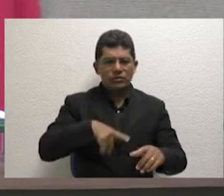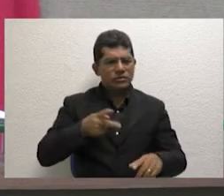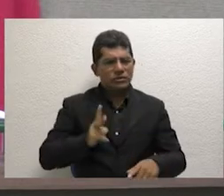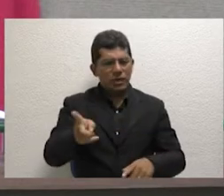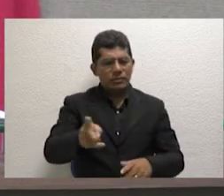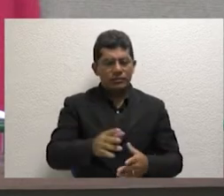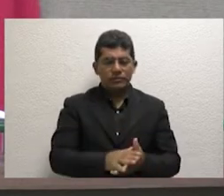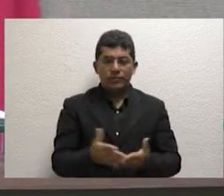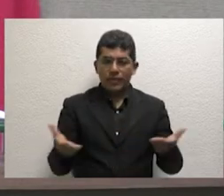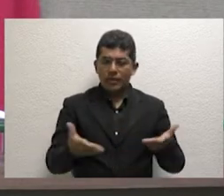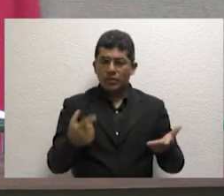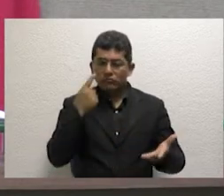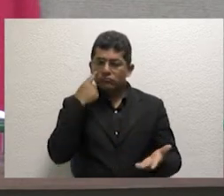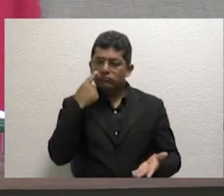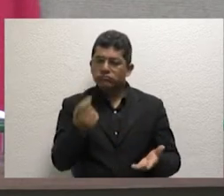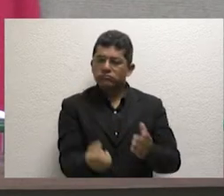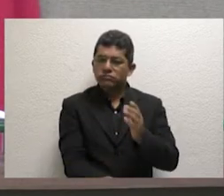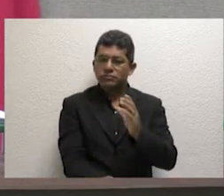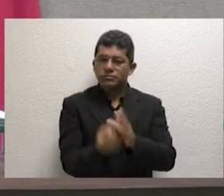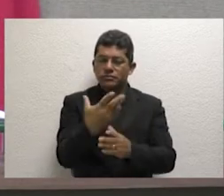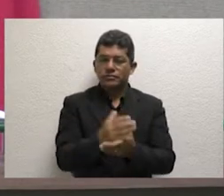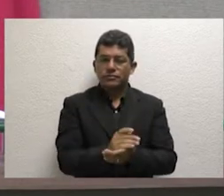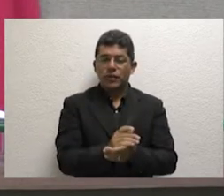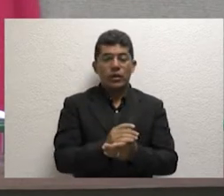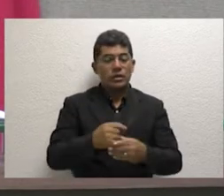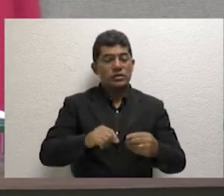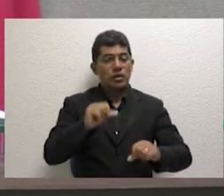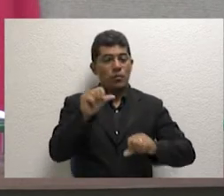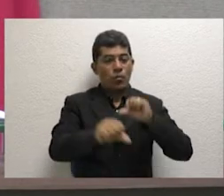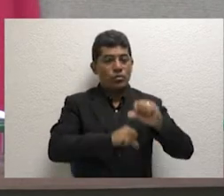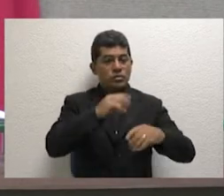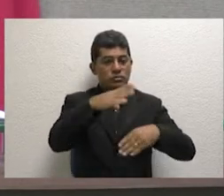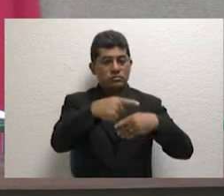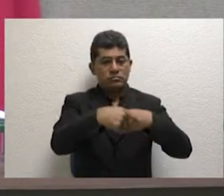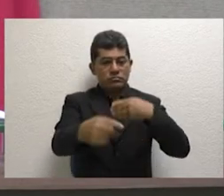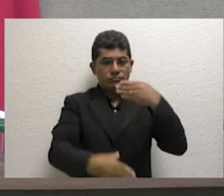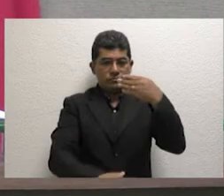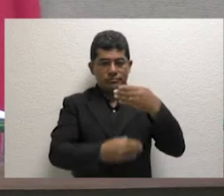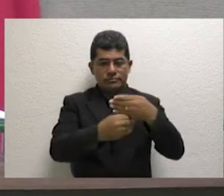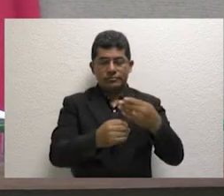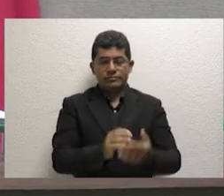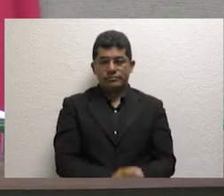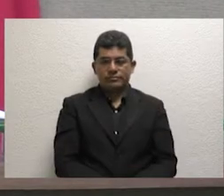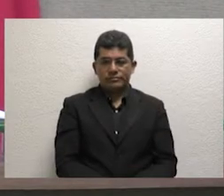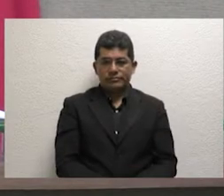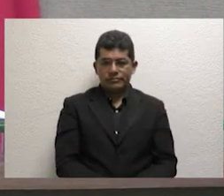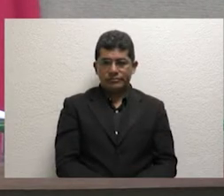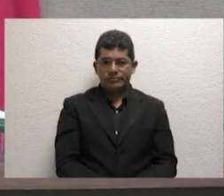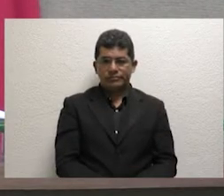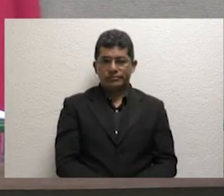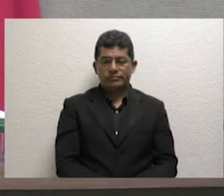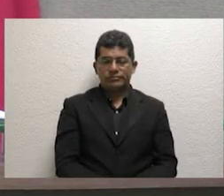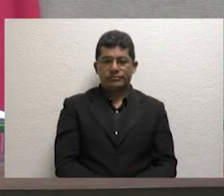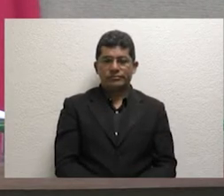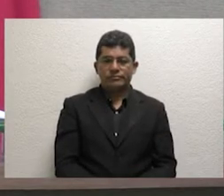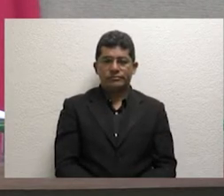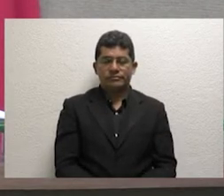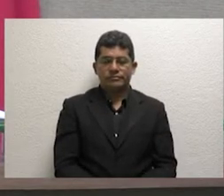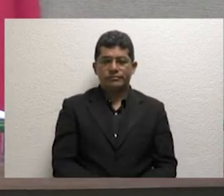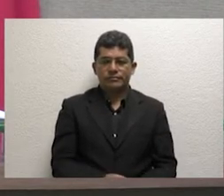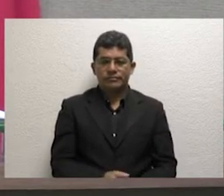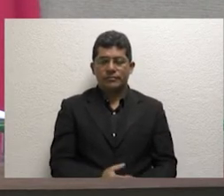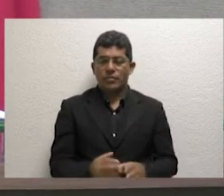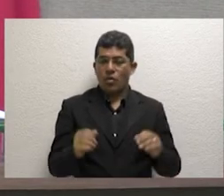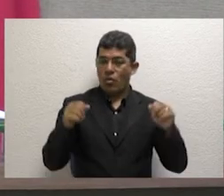com essa coincidência ou essa unificação como quiser melhor citar o